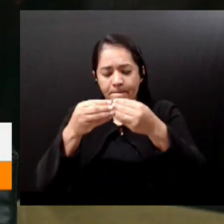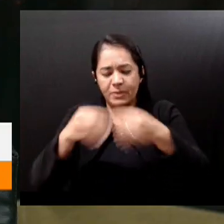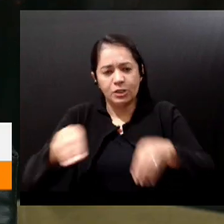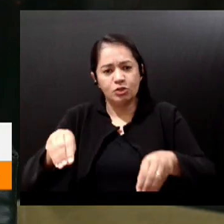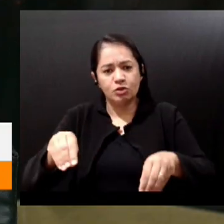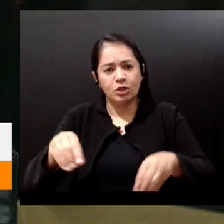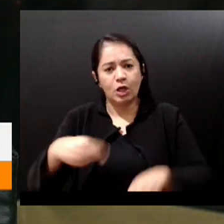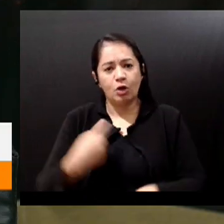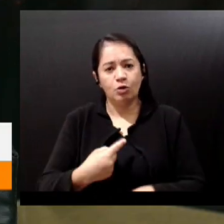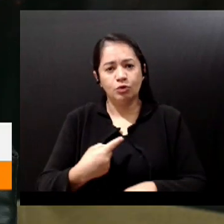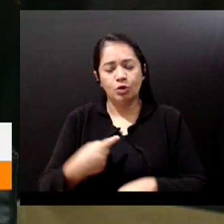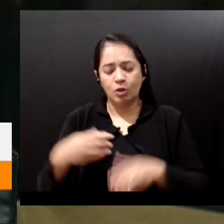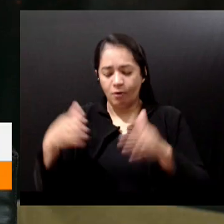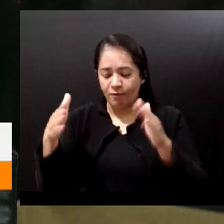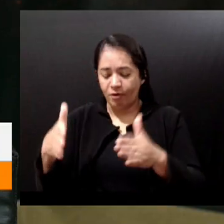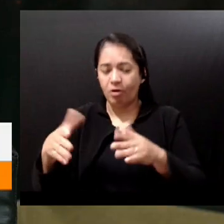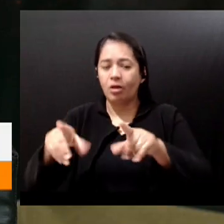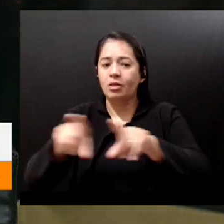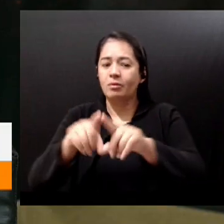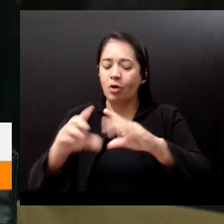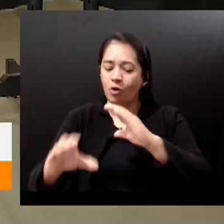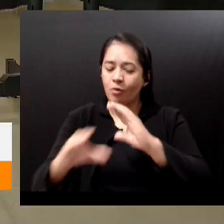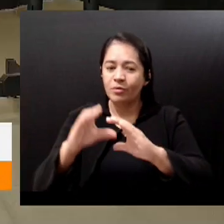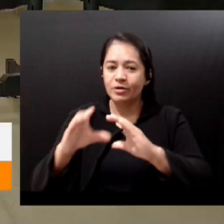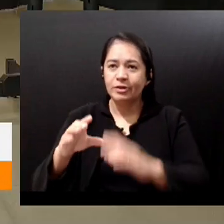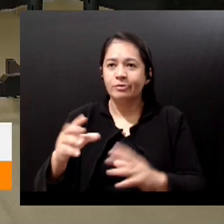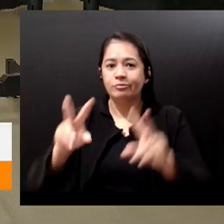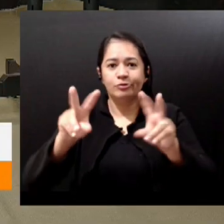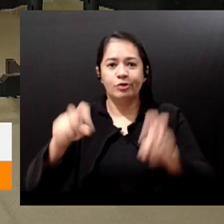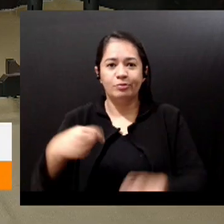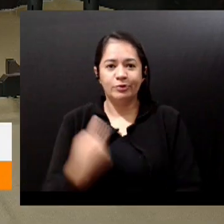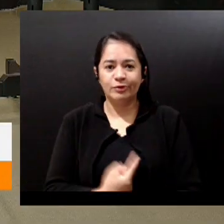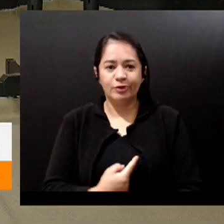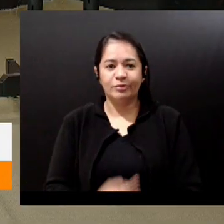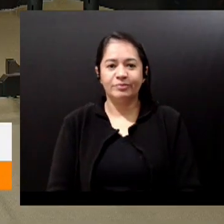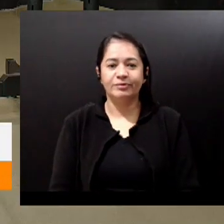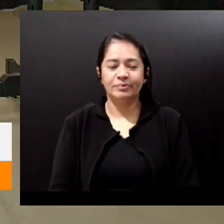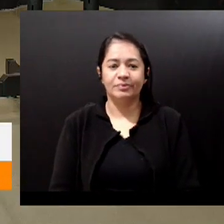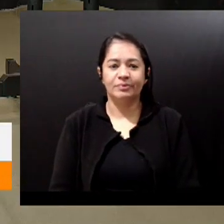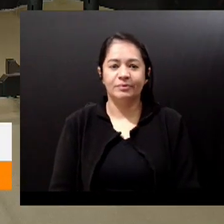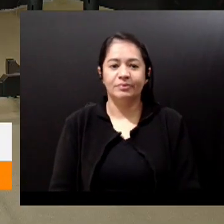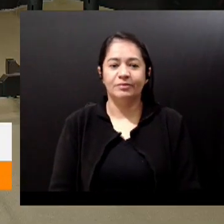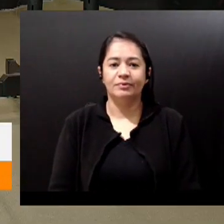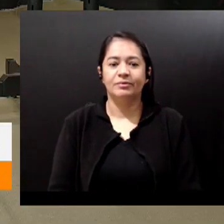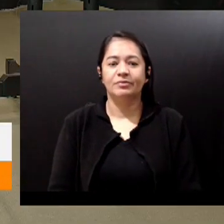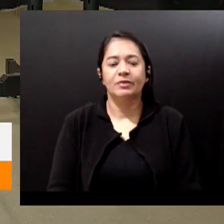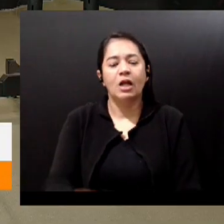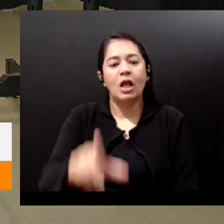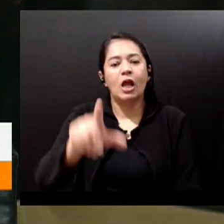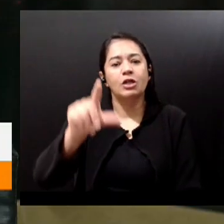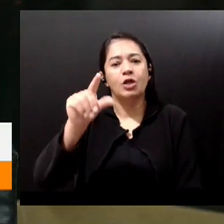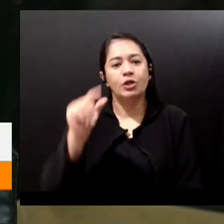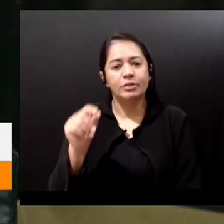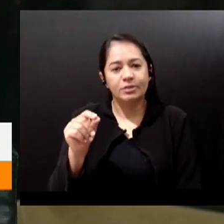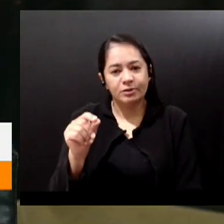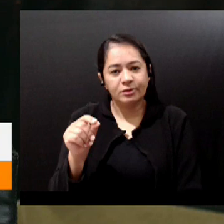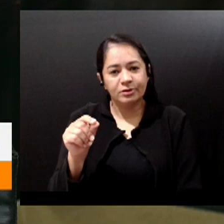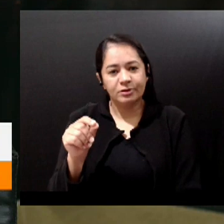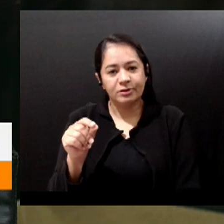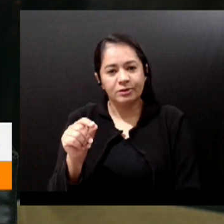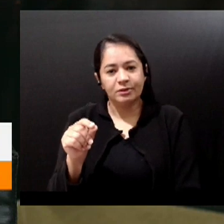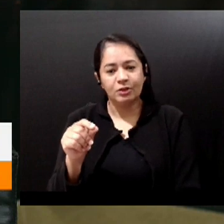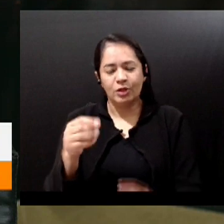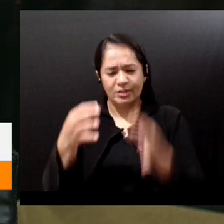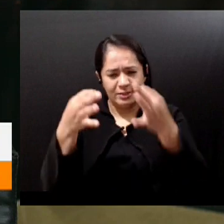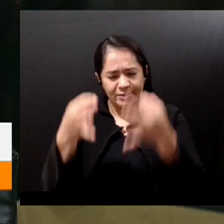sobre a gente, né? Como a roupa que a gente veste. Então, a escolha do repertório, certo? Você acredita que